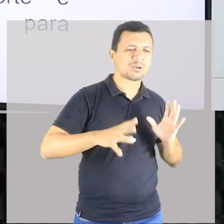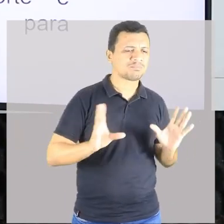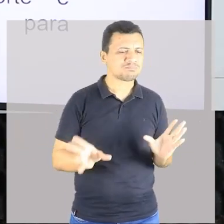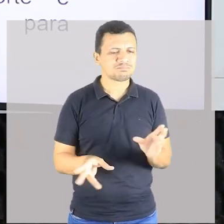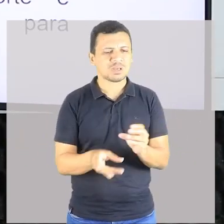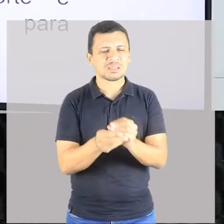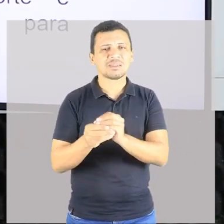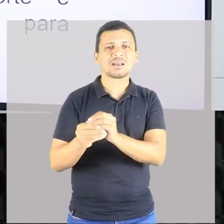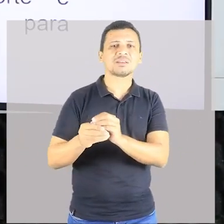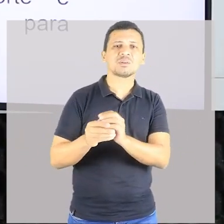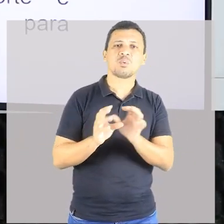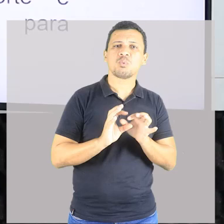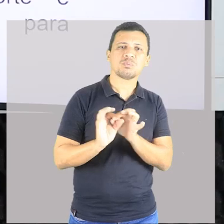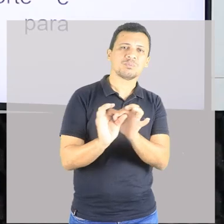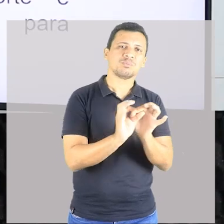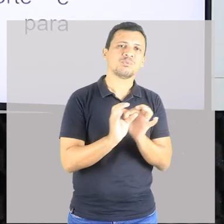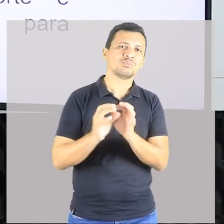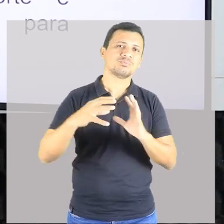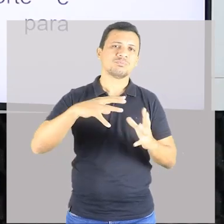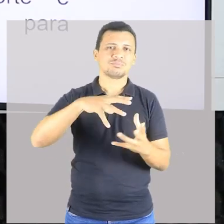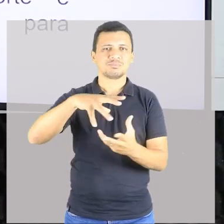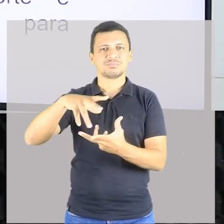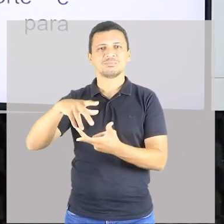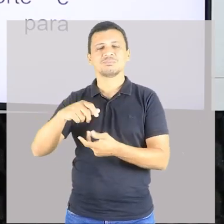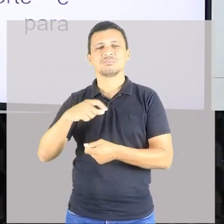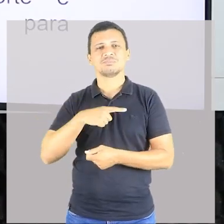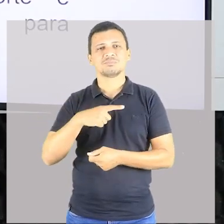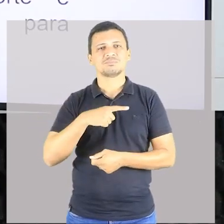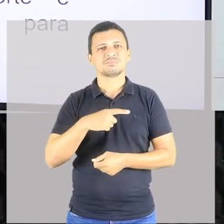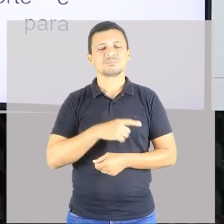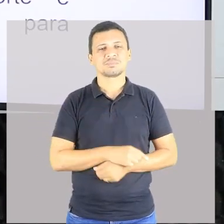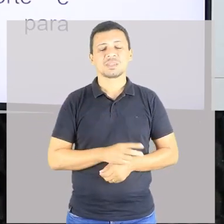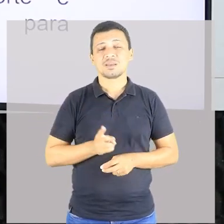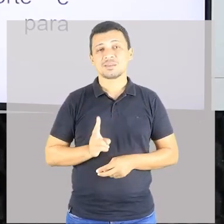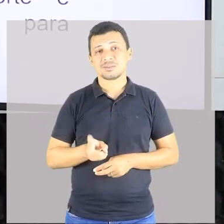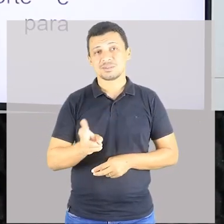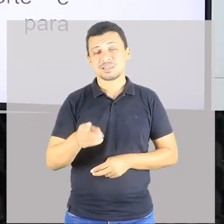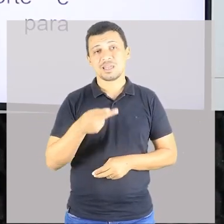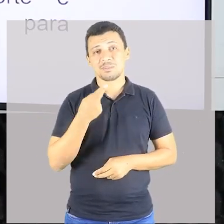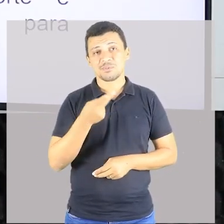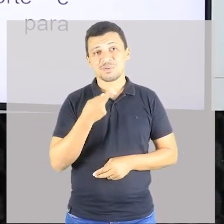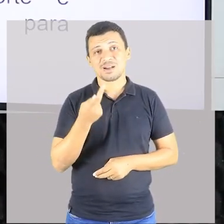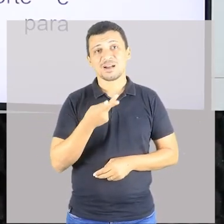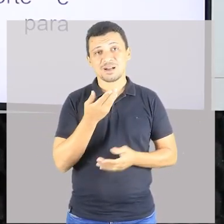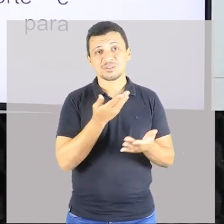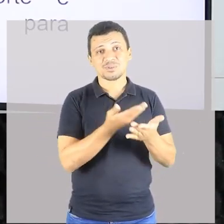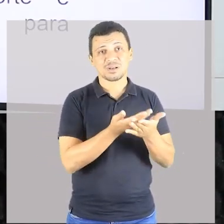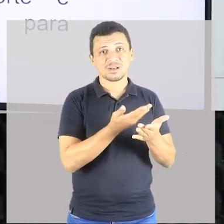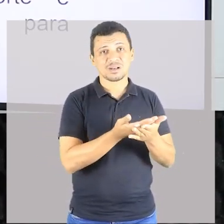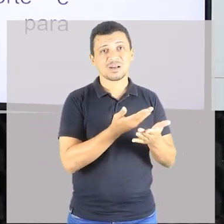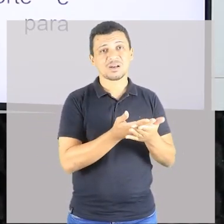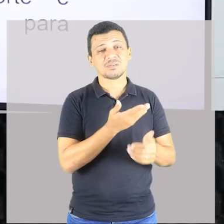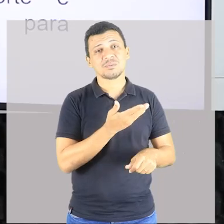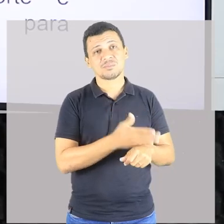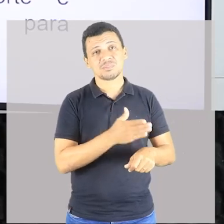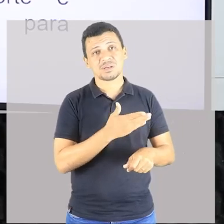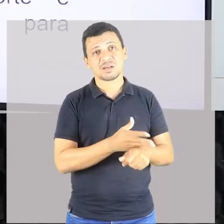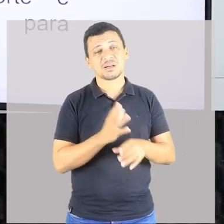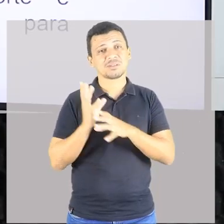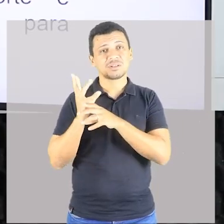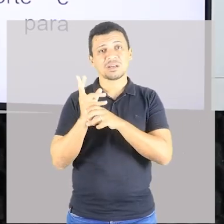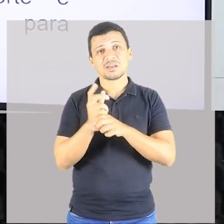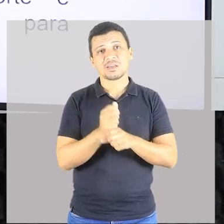integração em nível global e em nível mundial. Uma coisa que eu sempre digo em aulas, práticas, revisão